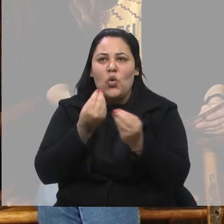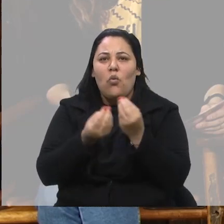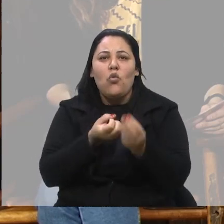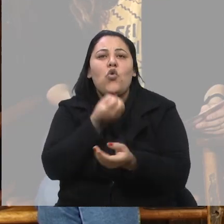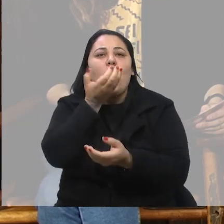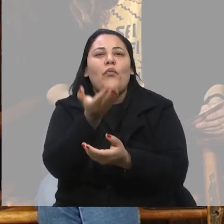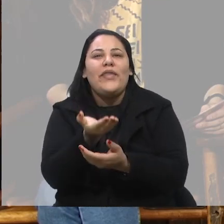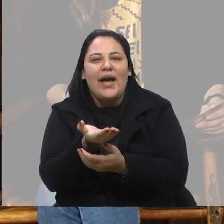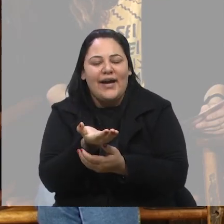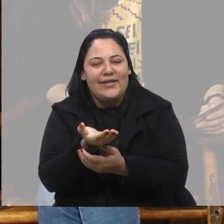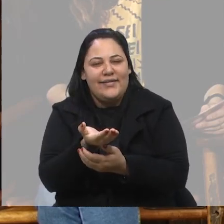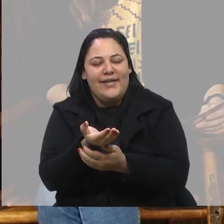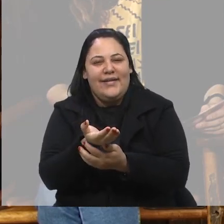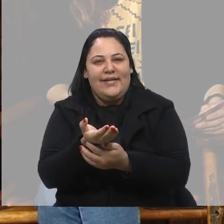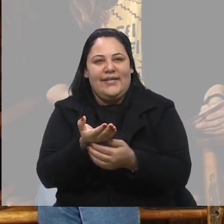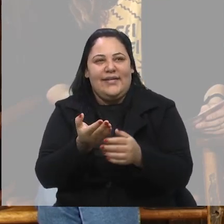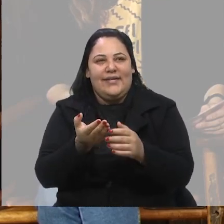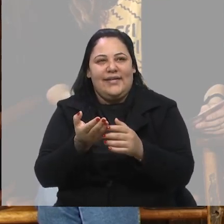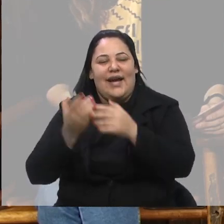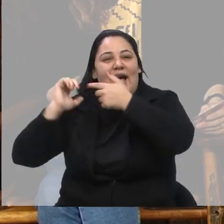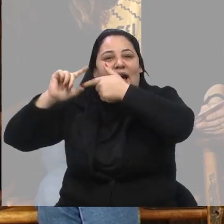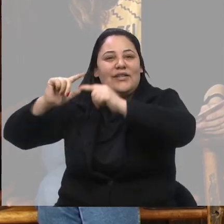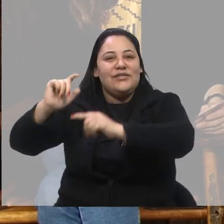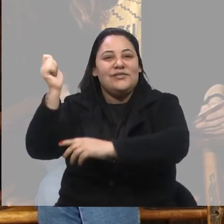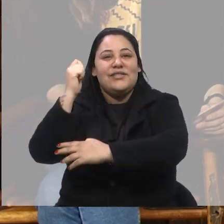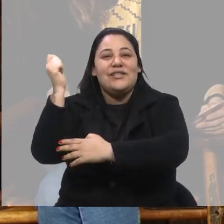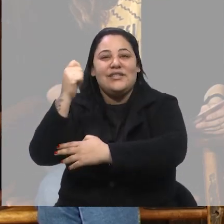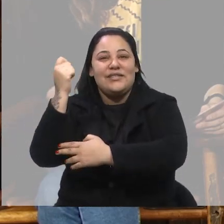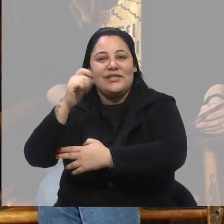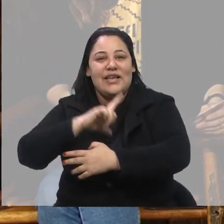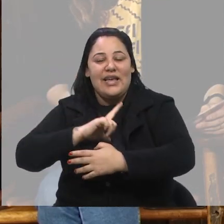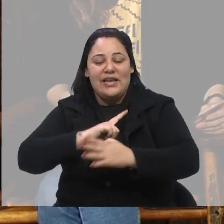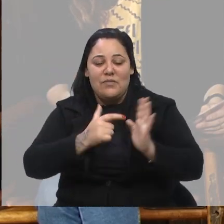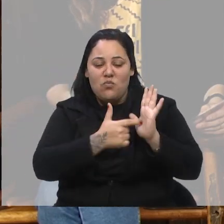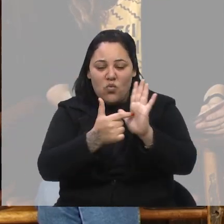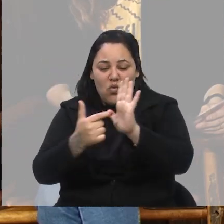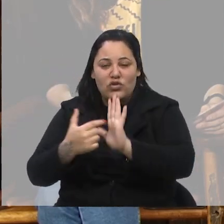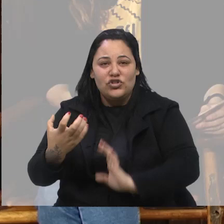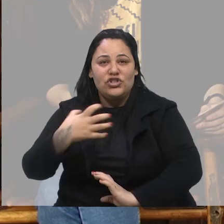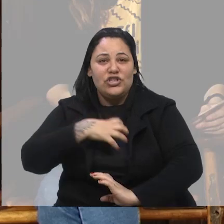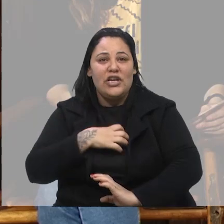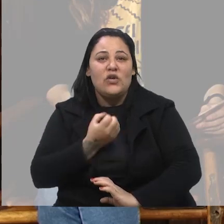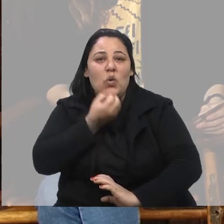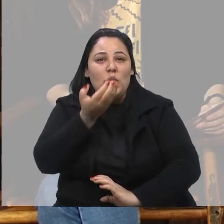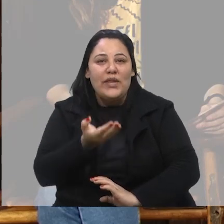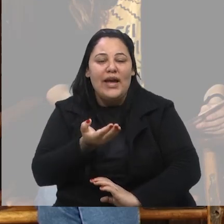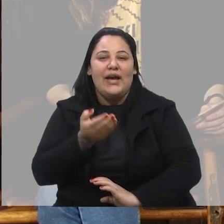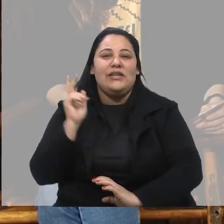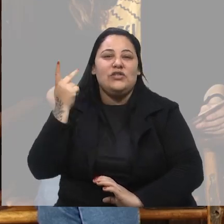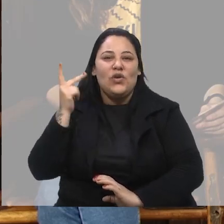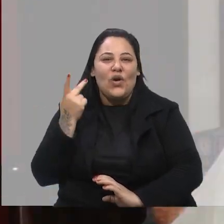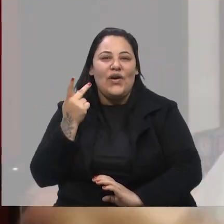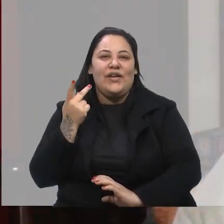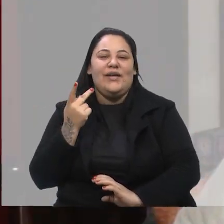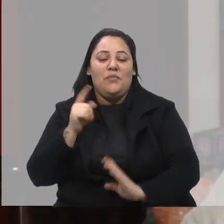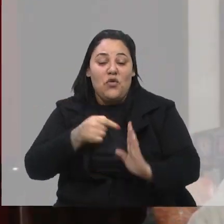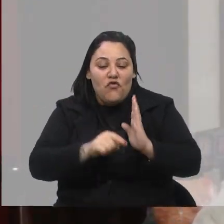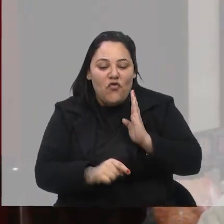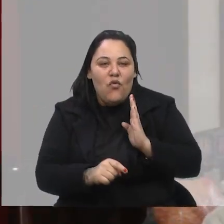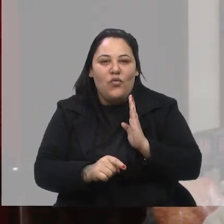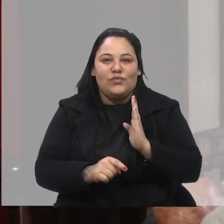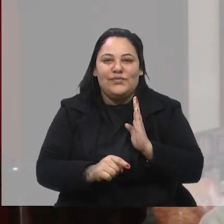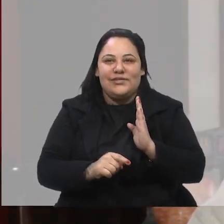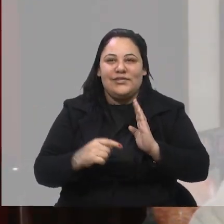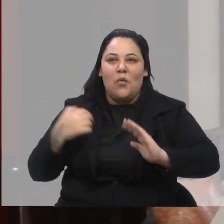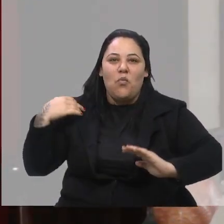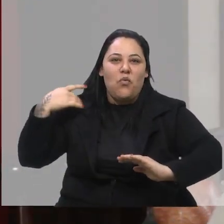essa história. O nativismo apresenta formas de como contar histórias complexas da vida, da trajetória do